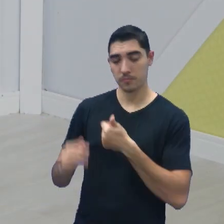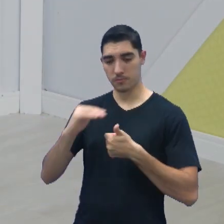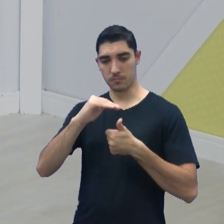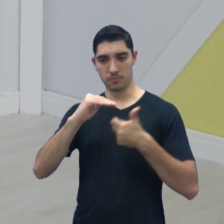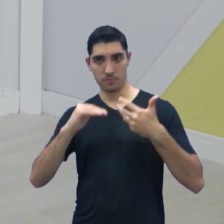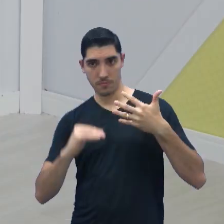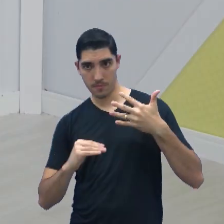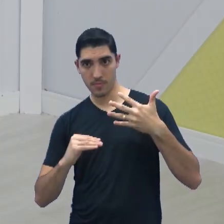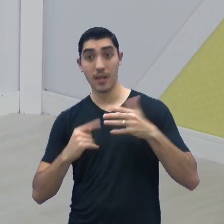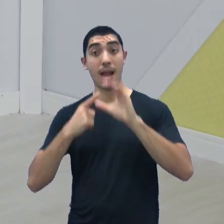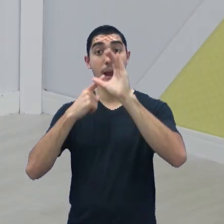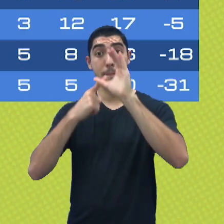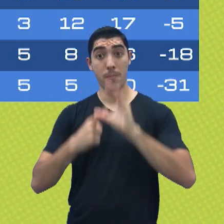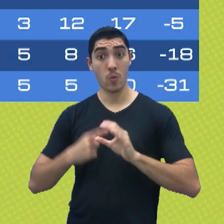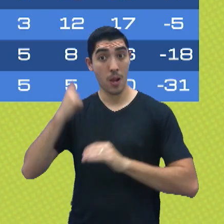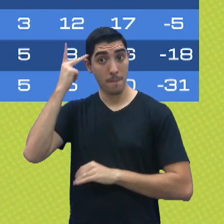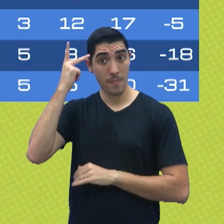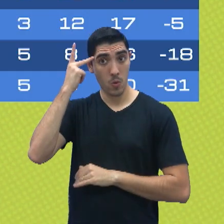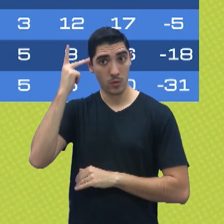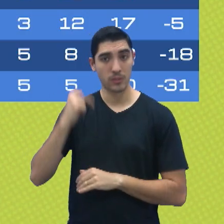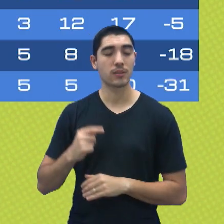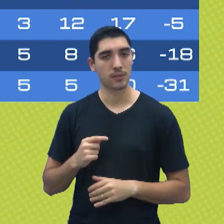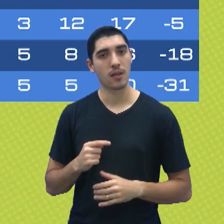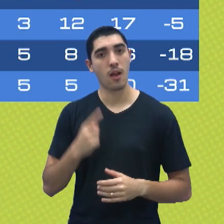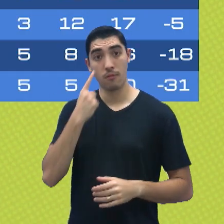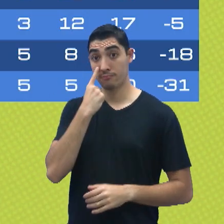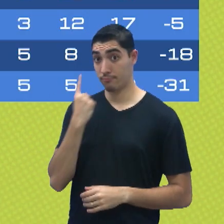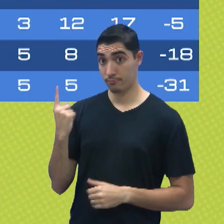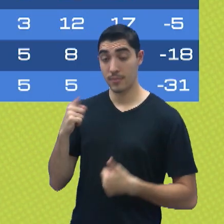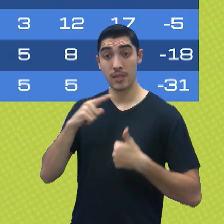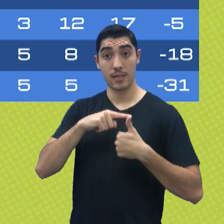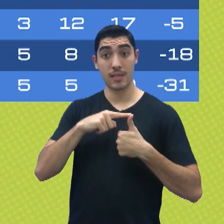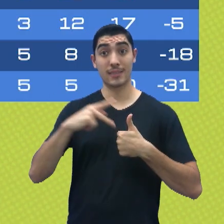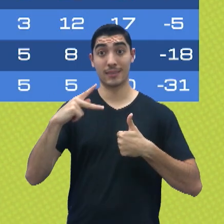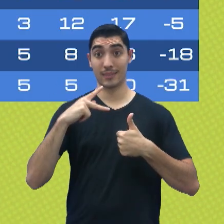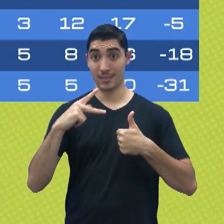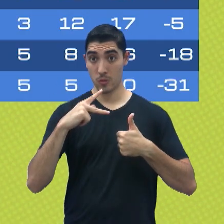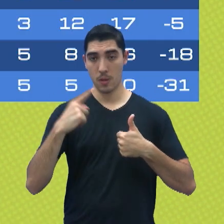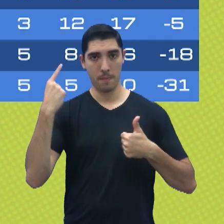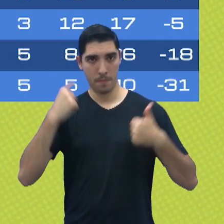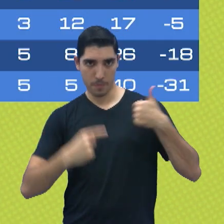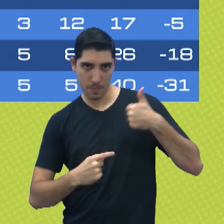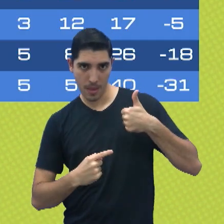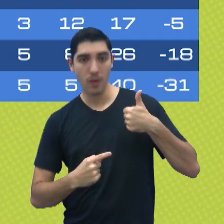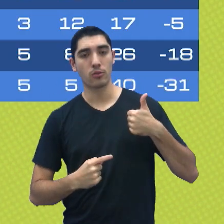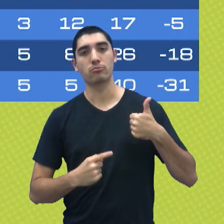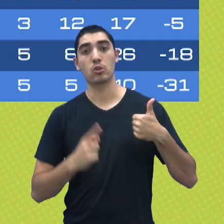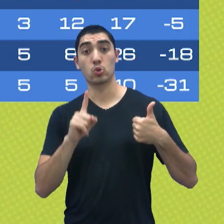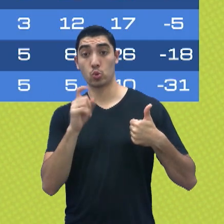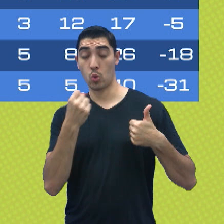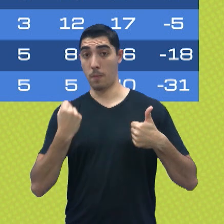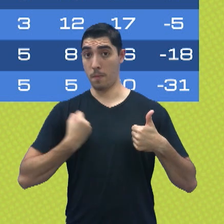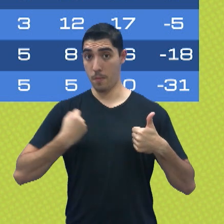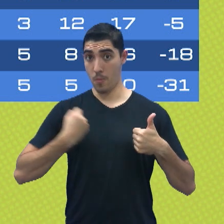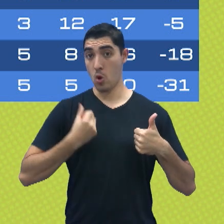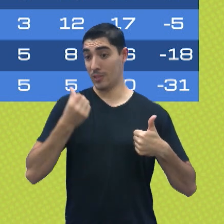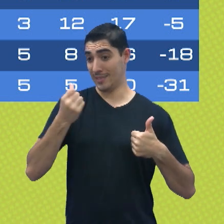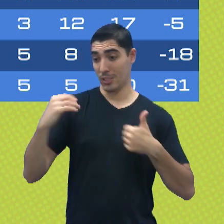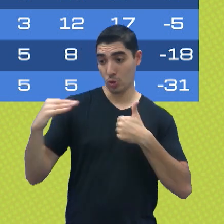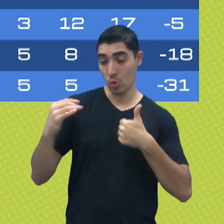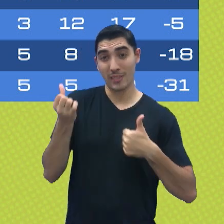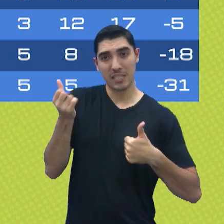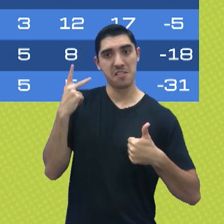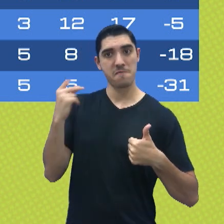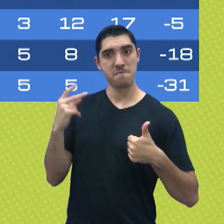Campeonato Paulista de Futsal Feminino, que agora tem o São José como líder isolado, 18 pontos, 6 jogos, 6 vitórias, nenhuma derrota, nenhum